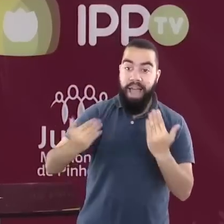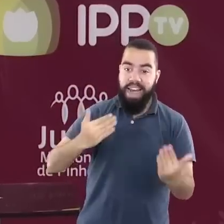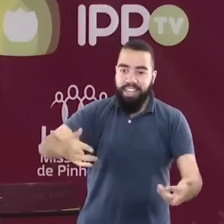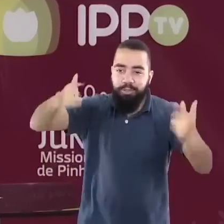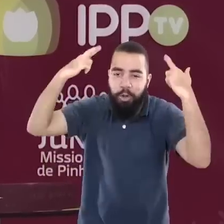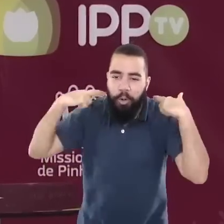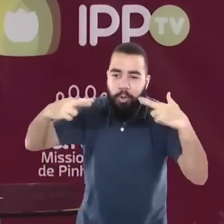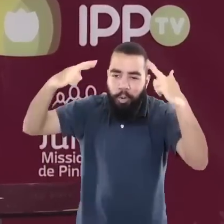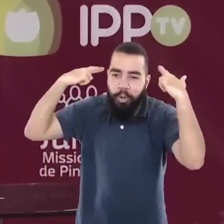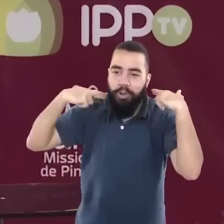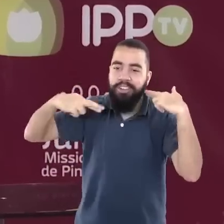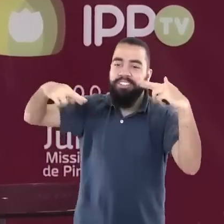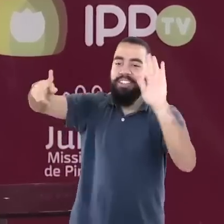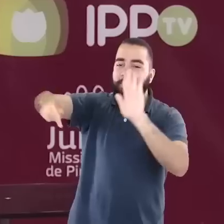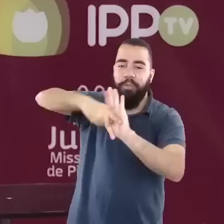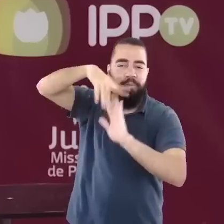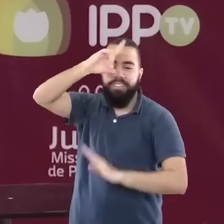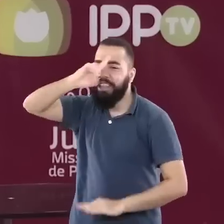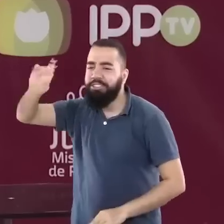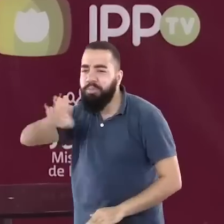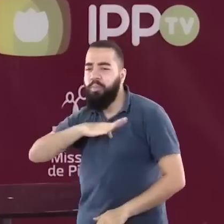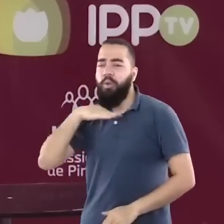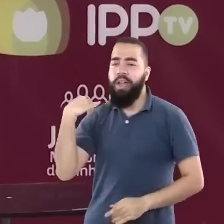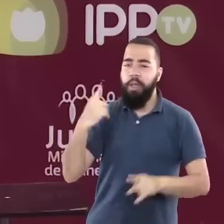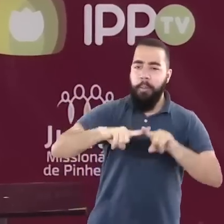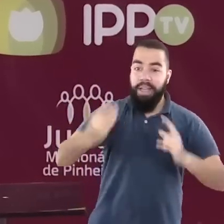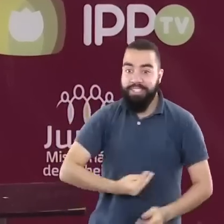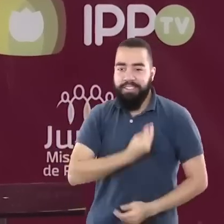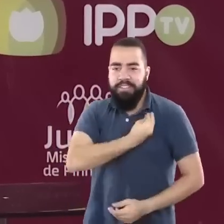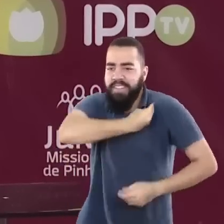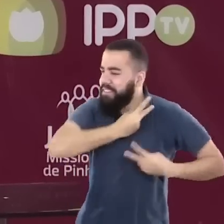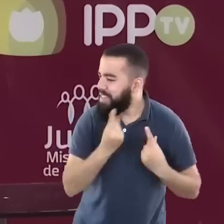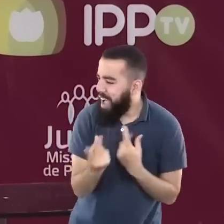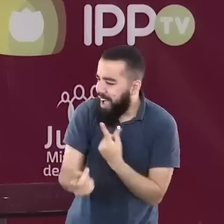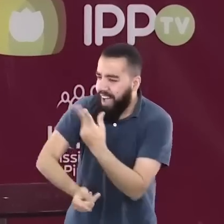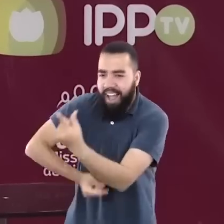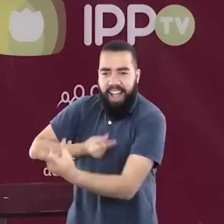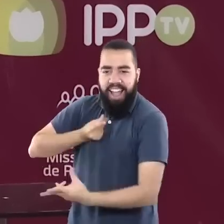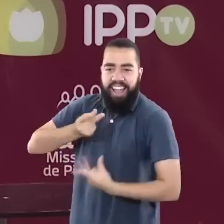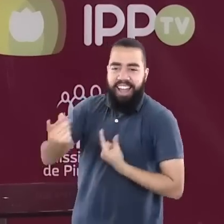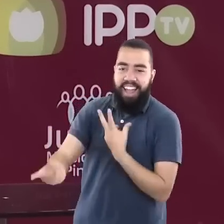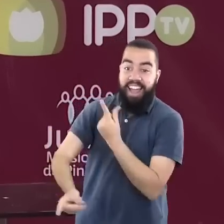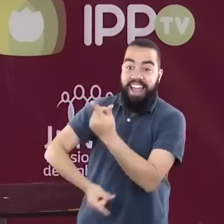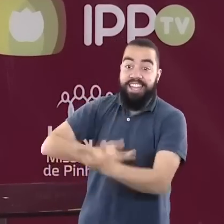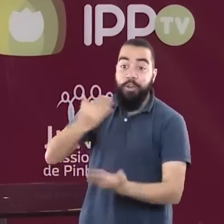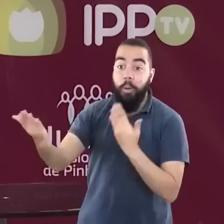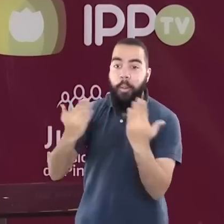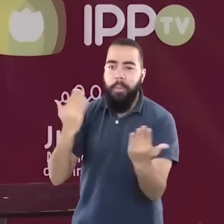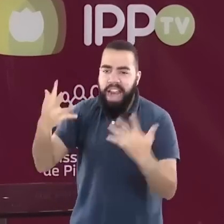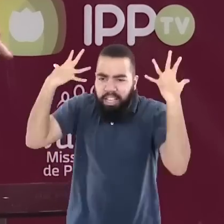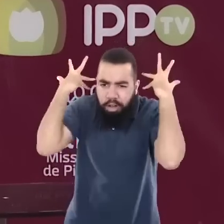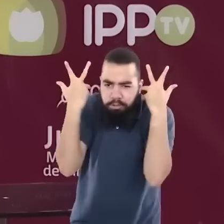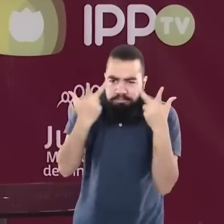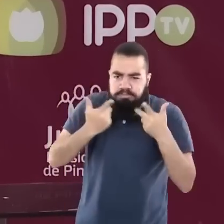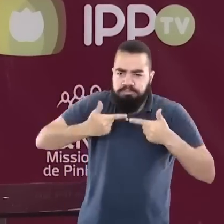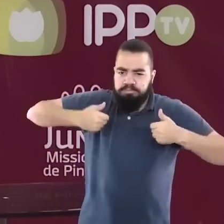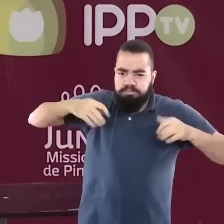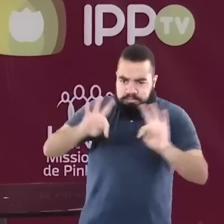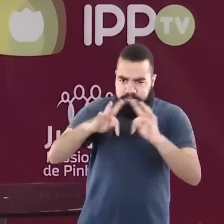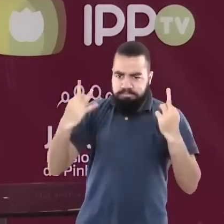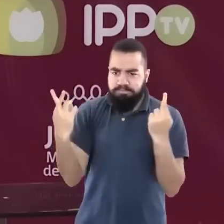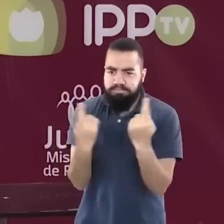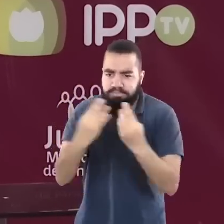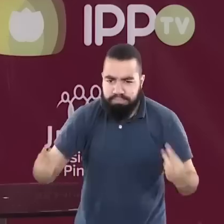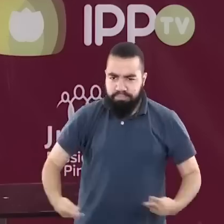morreu mas está vivo pelos séculos dos séculos ele é um leão da tribo de Judá que venceu para abrir o livro e desatar